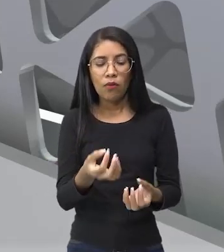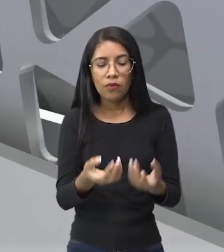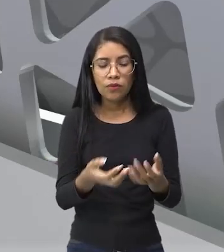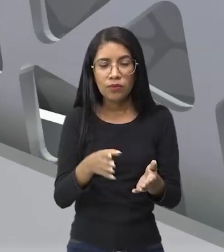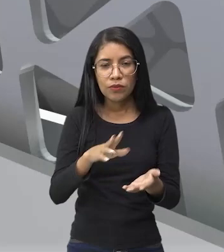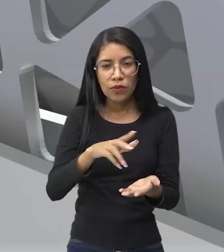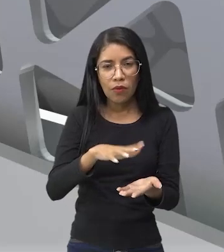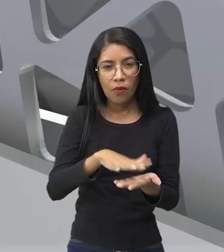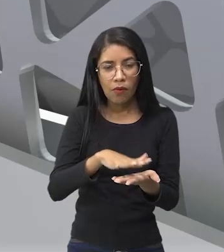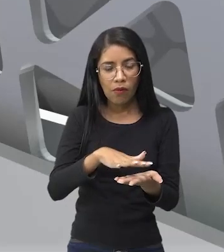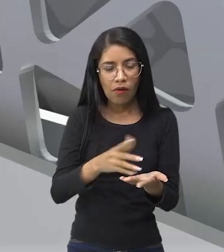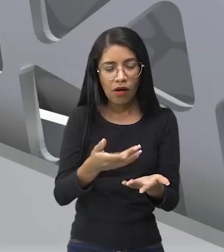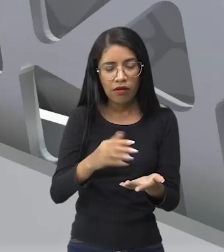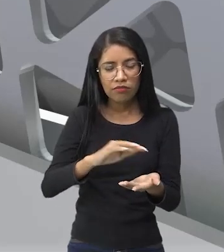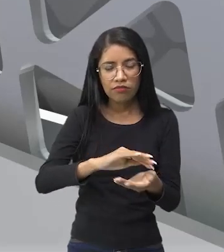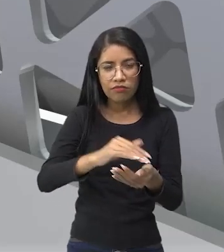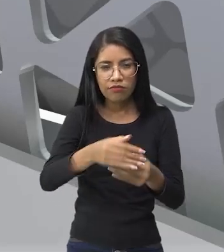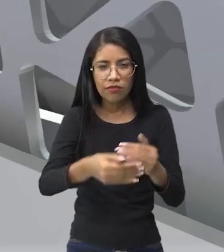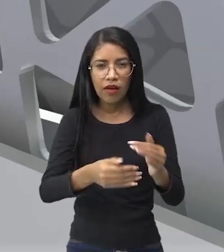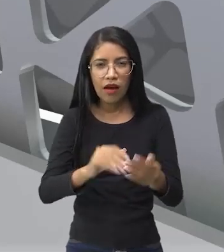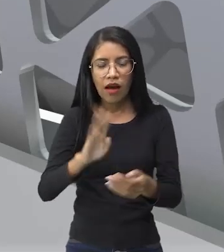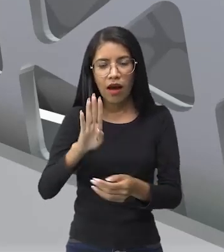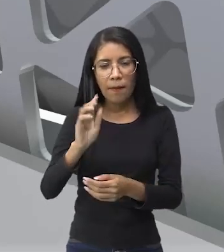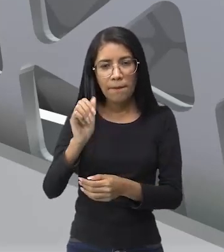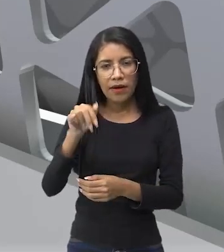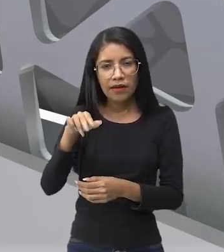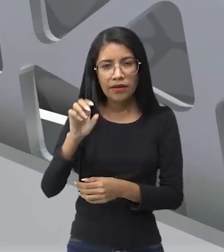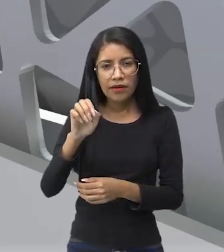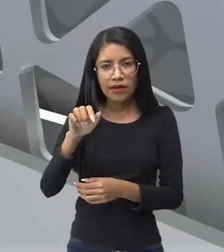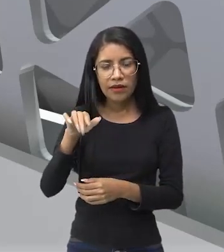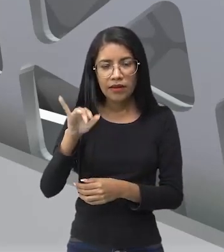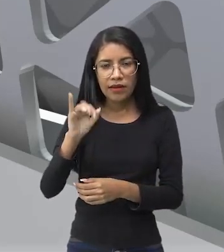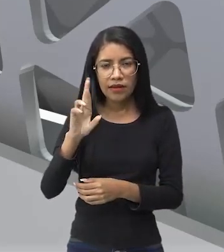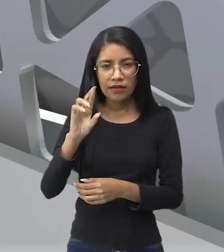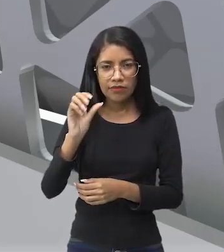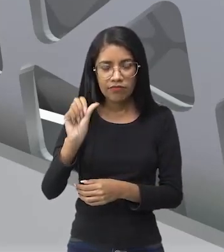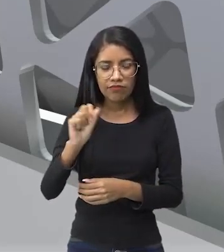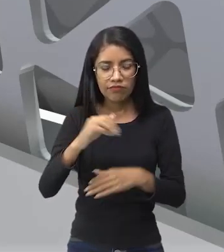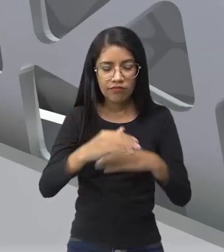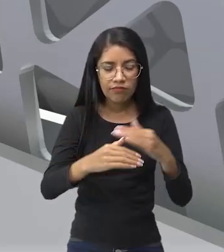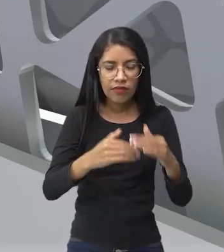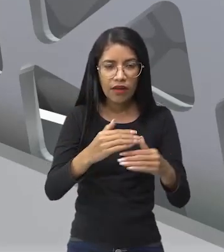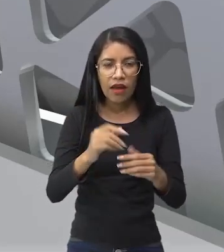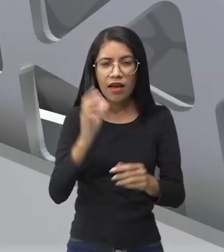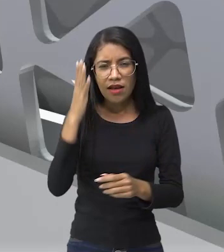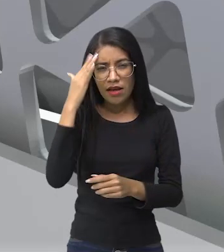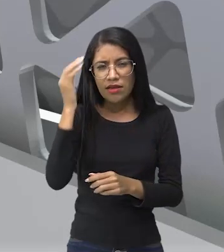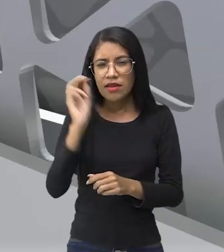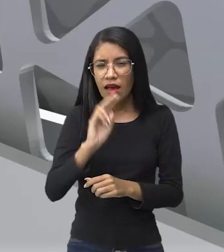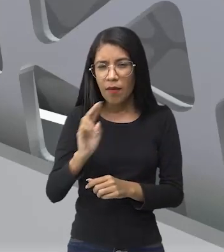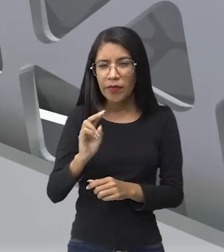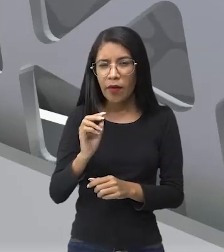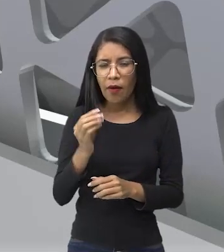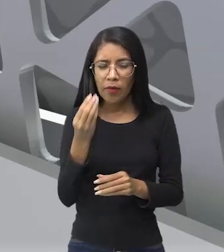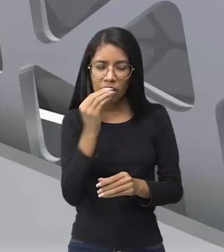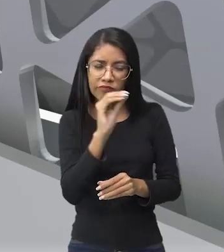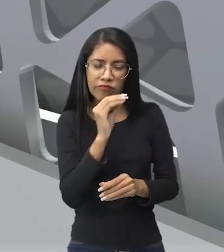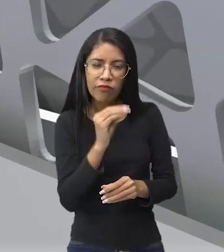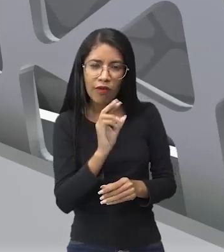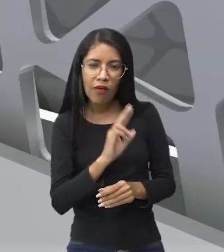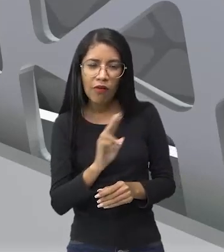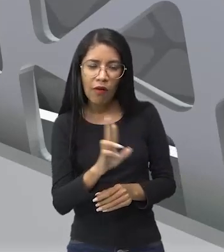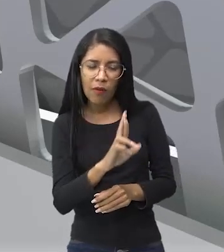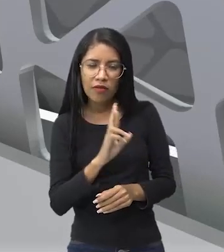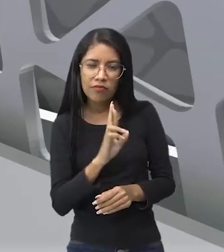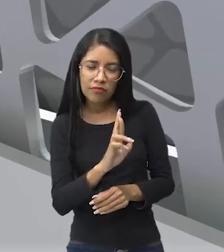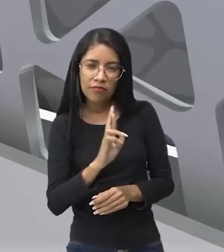numa folha de bananeira, envolto numa folha de bananeira, na brasa. E aí, vocês sabem? Coloquem aí, respondam aí o